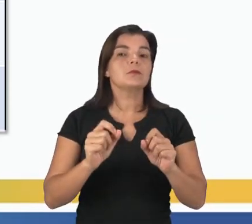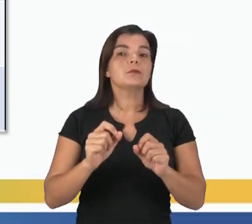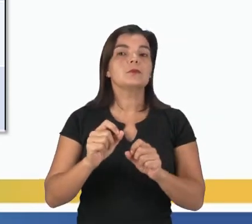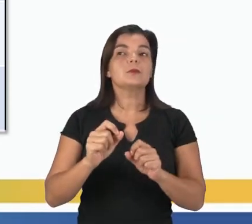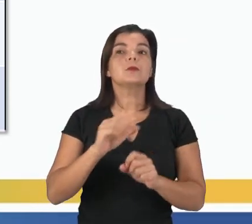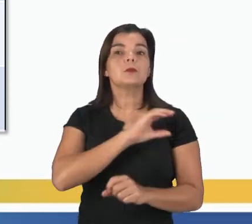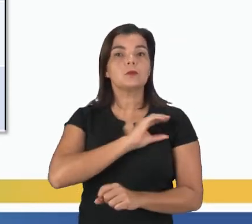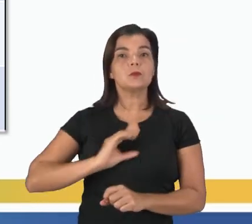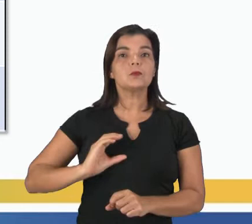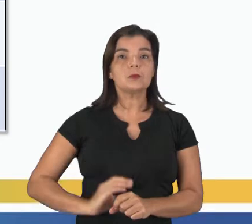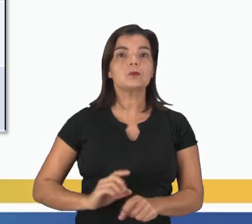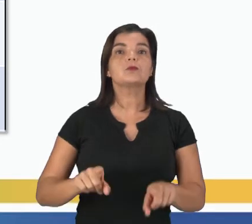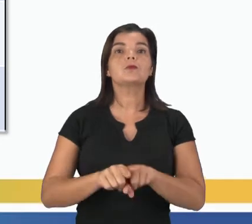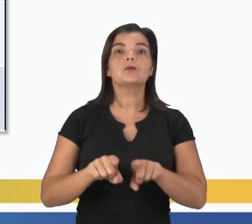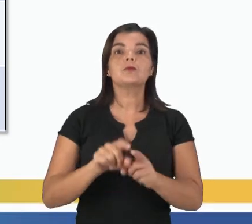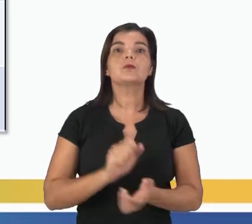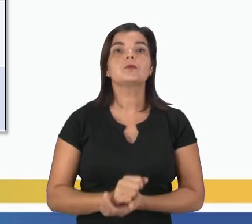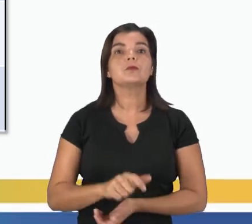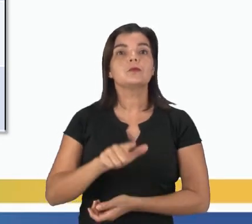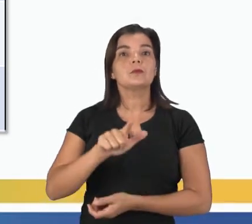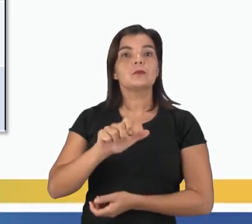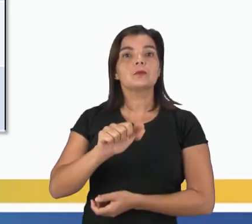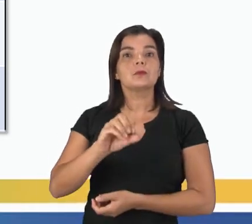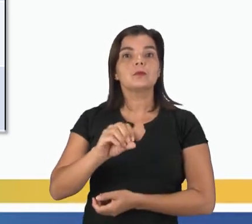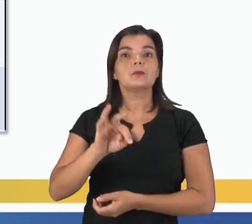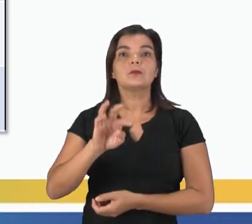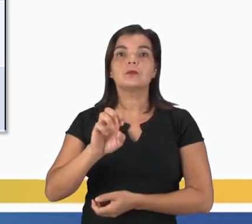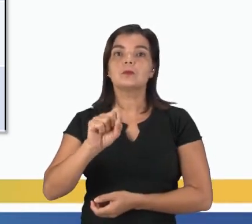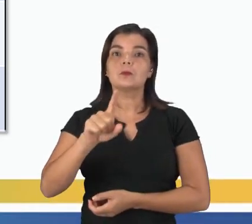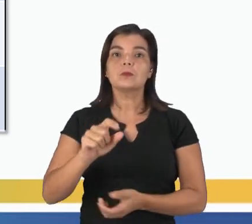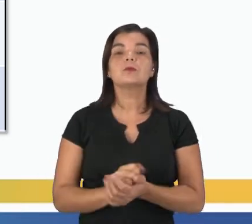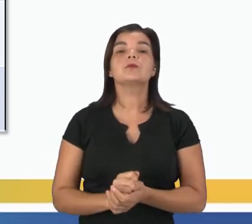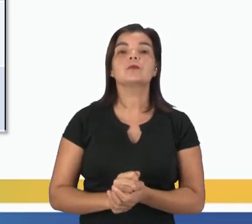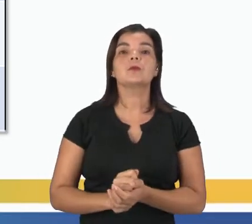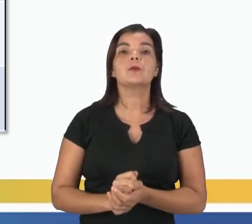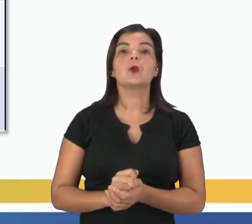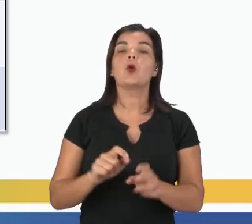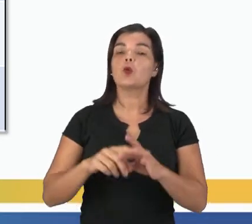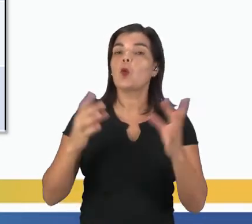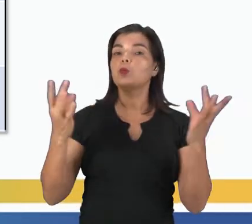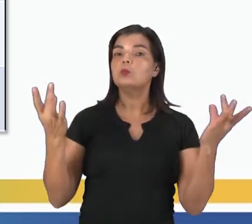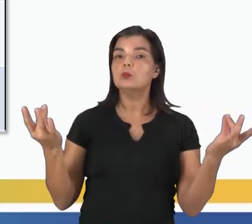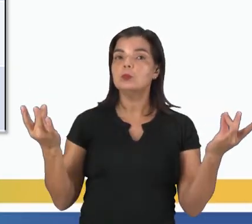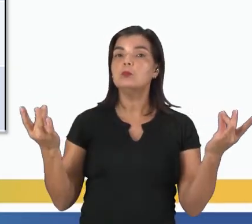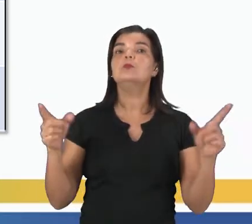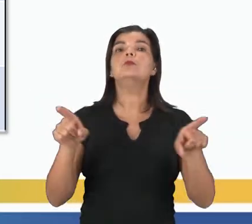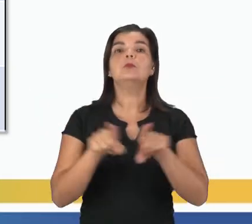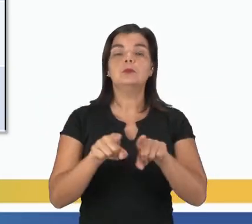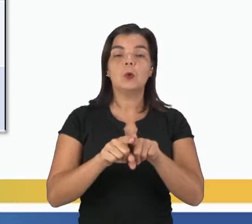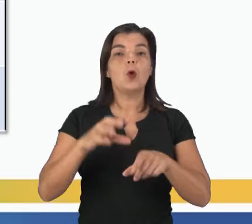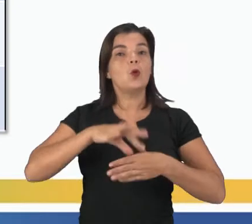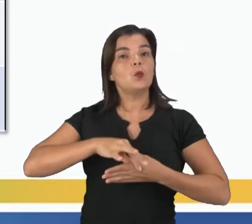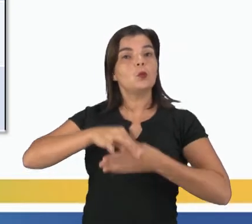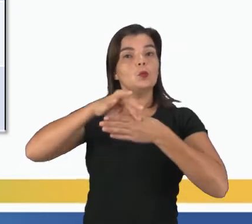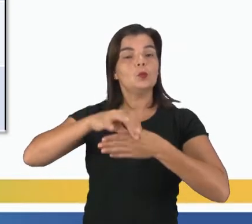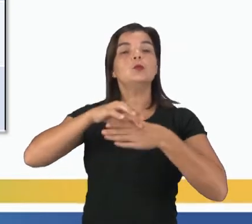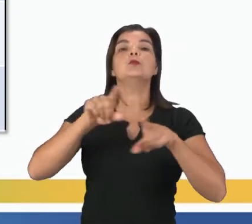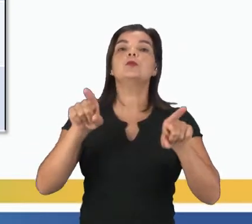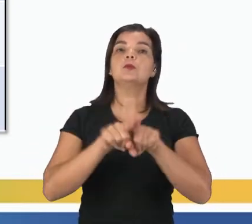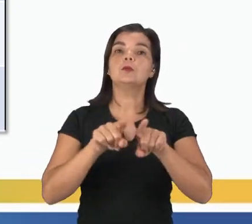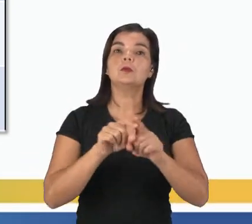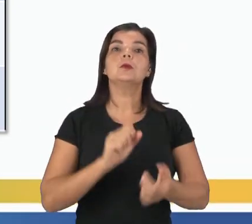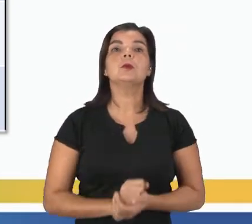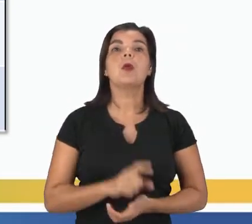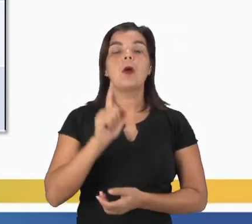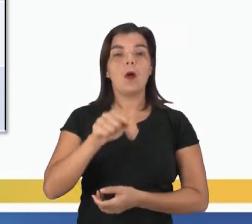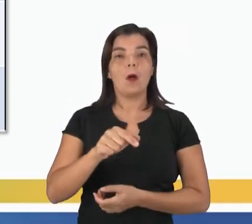chinesa, Lao Tse, Confúcio, Buda, são os líderes dessas religiões. O I Ching